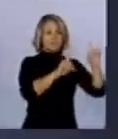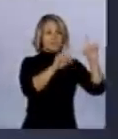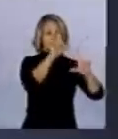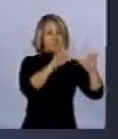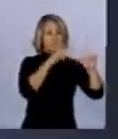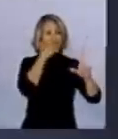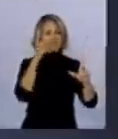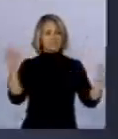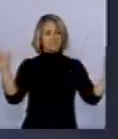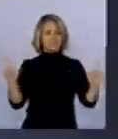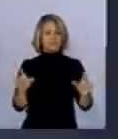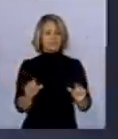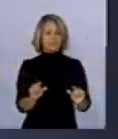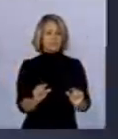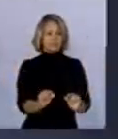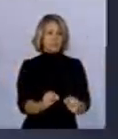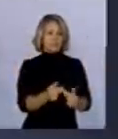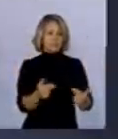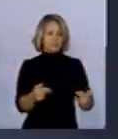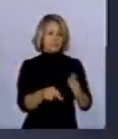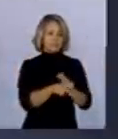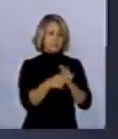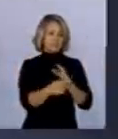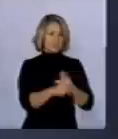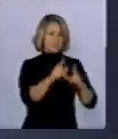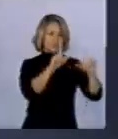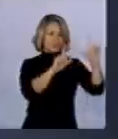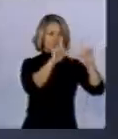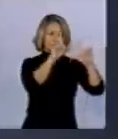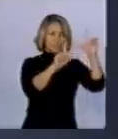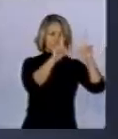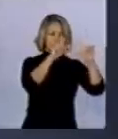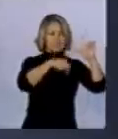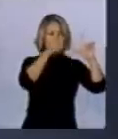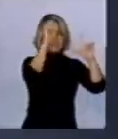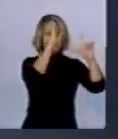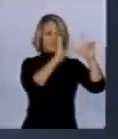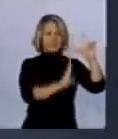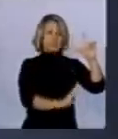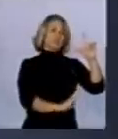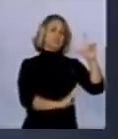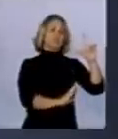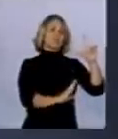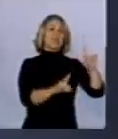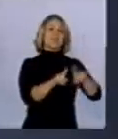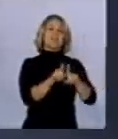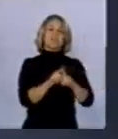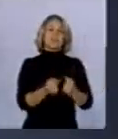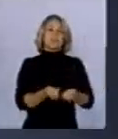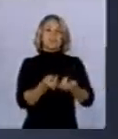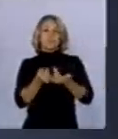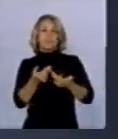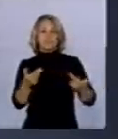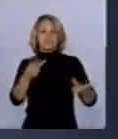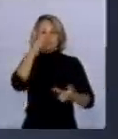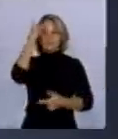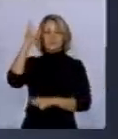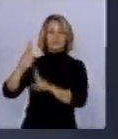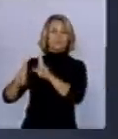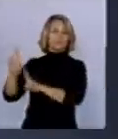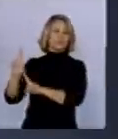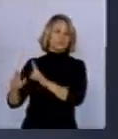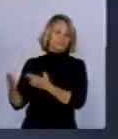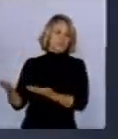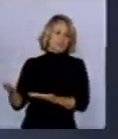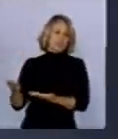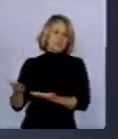desaceleração na produção de obras audiovisuais e consequentemente menos opções para o consumidor final